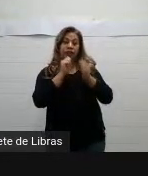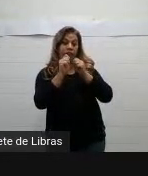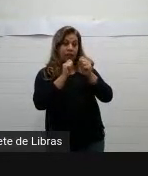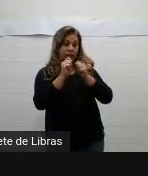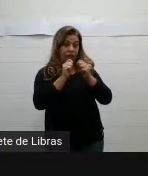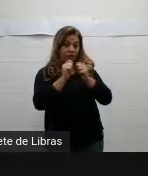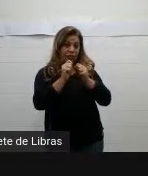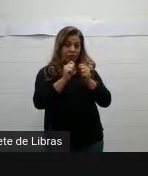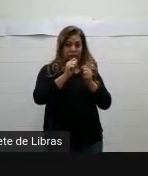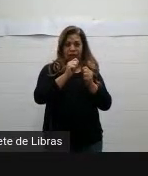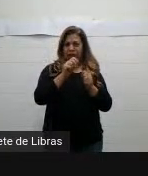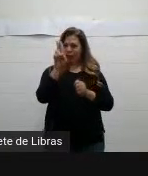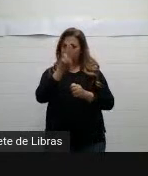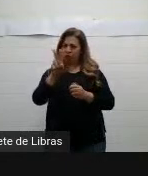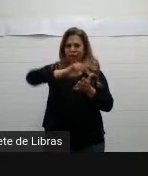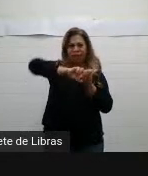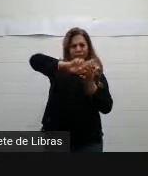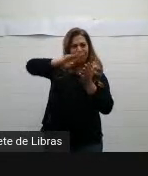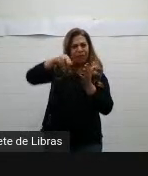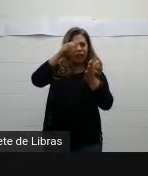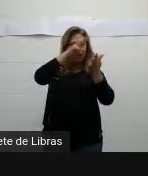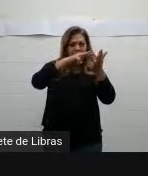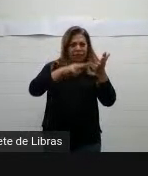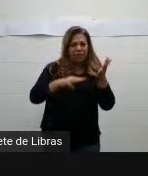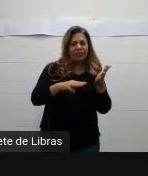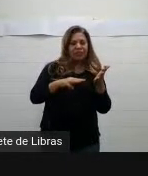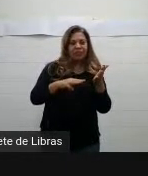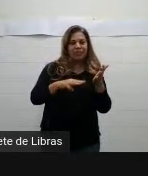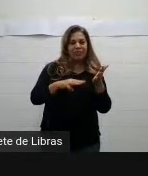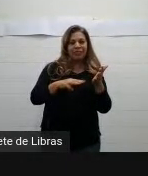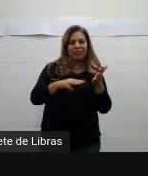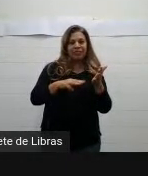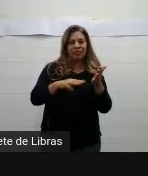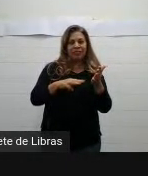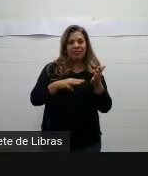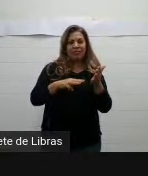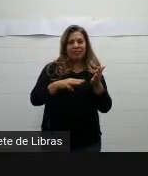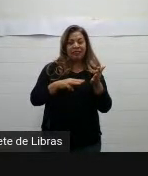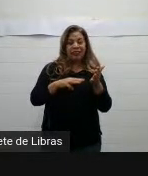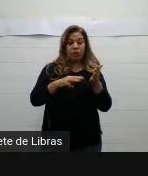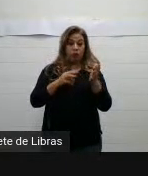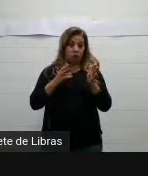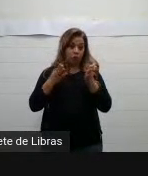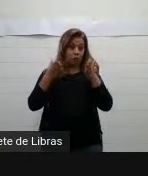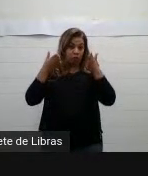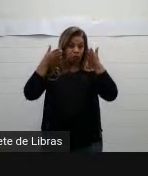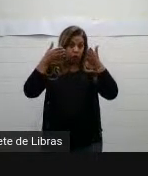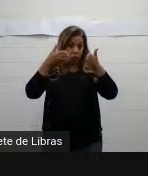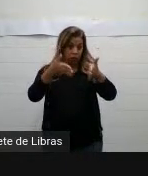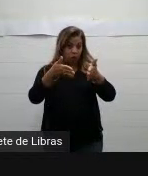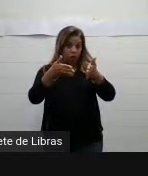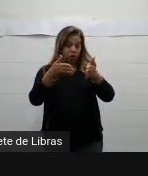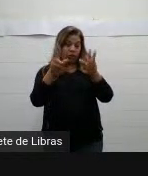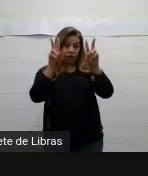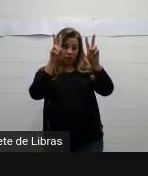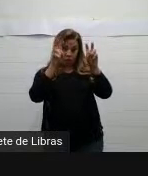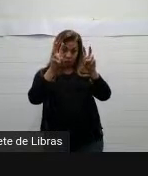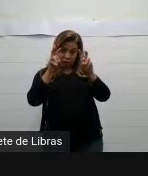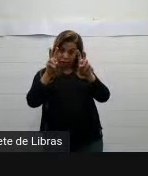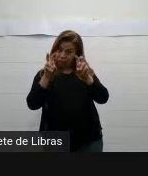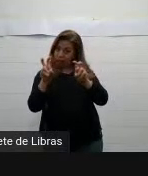várias metodologias, né, e em cima das temáticas que você quer abordar, você